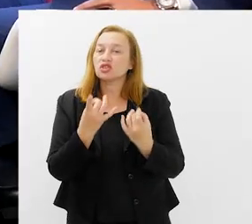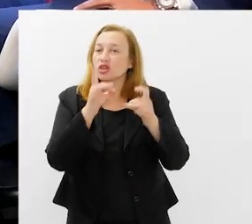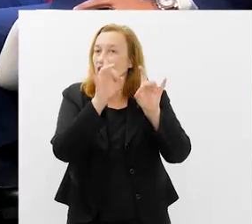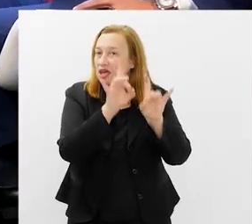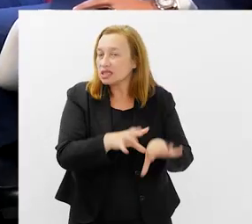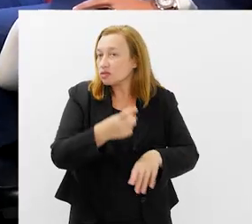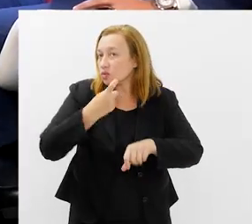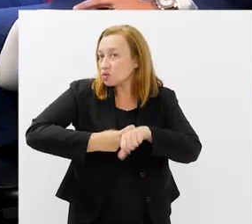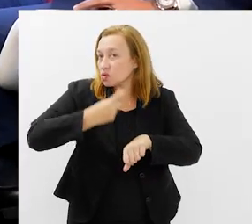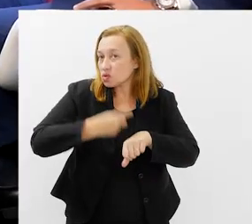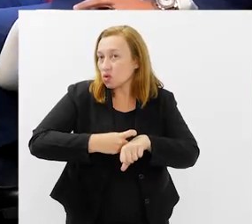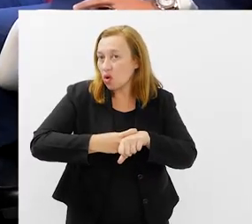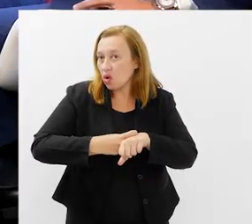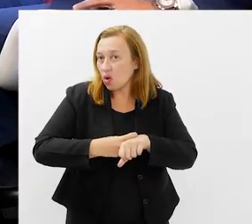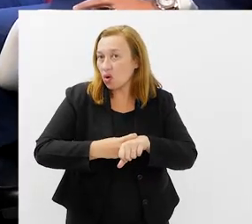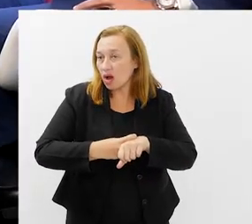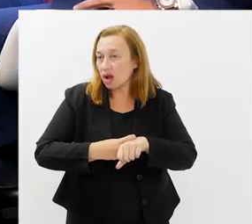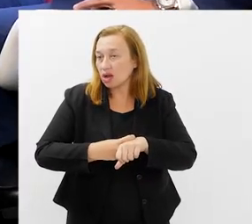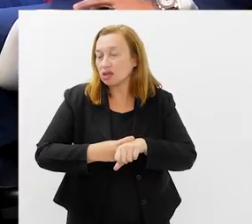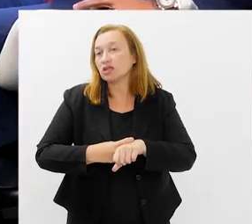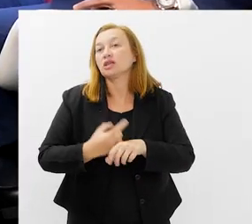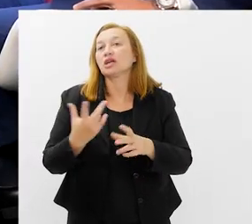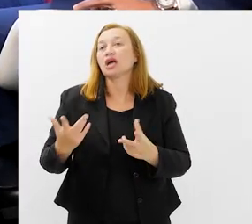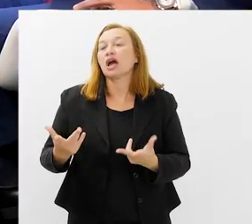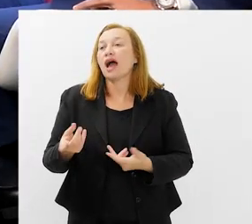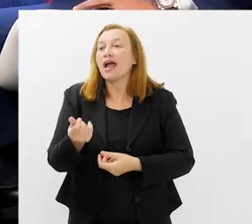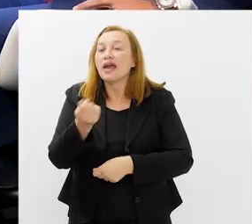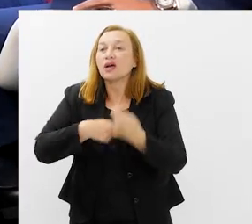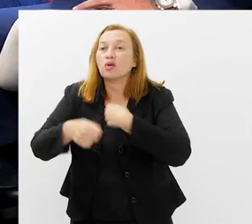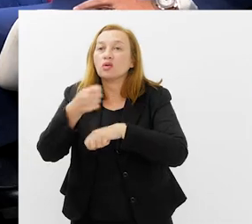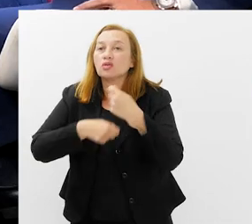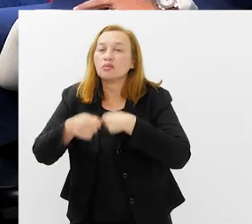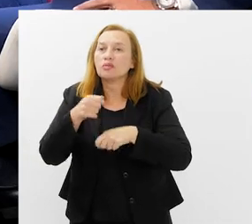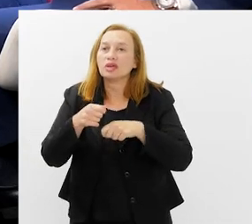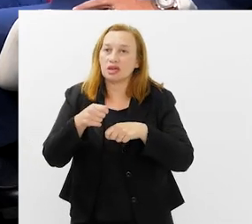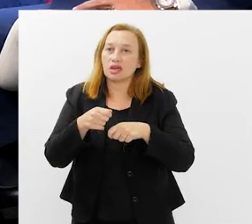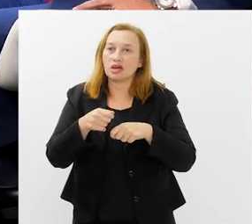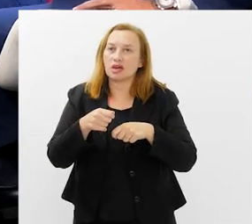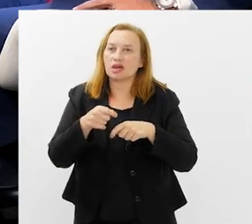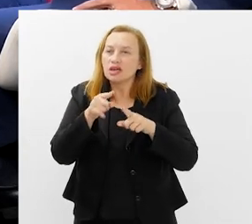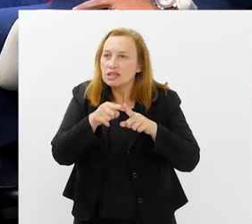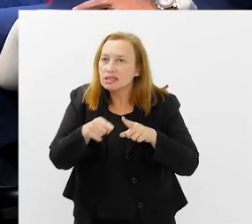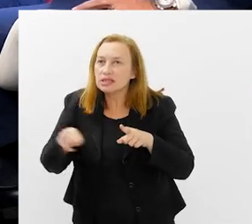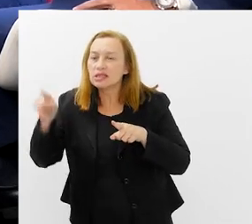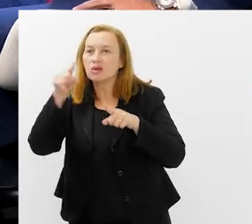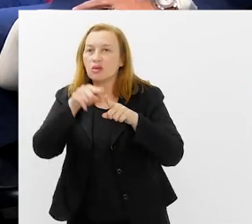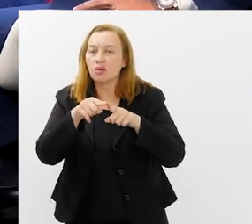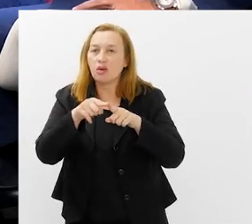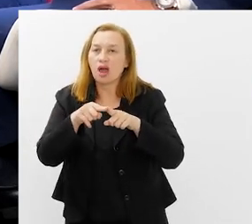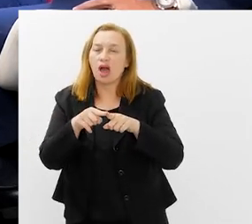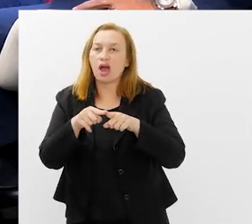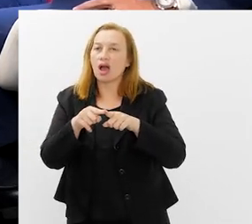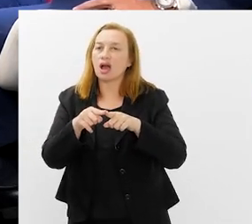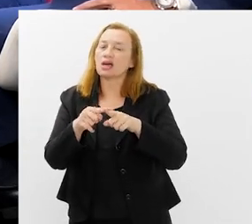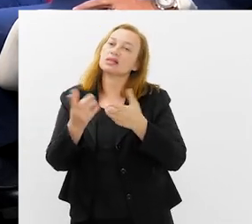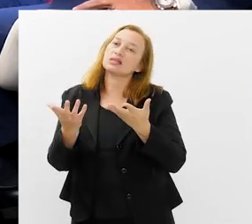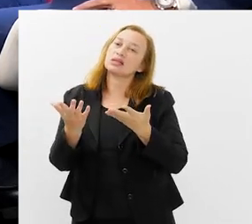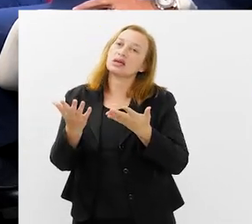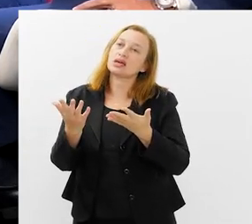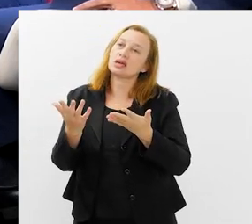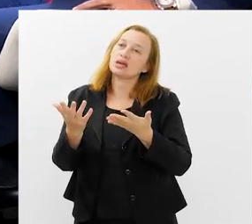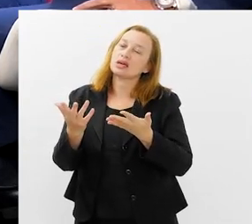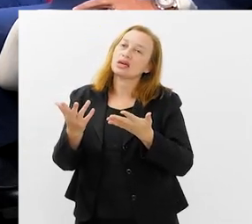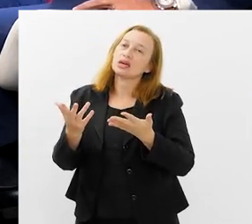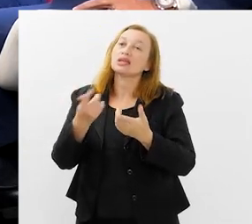resíduos sólidos elege a economia circular como um princípio a ser observado. Então, queremos